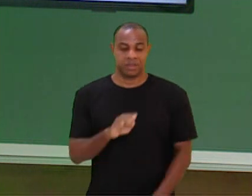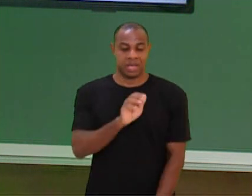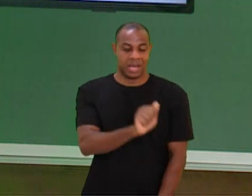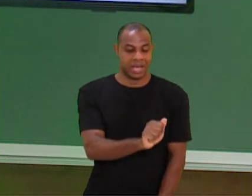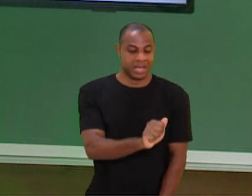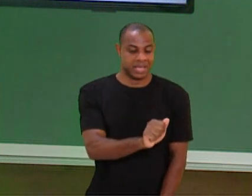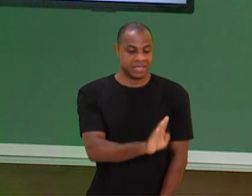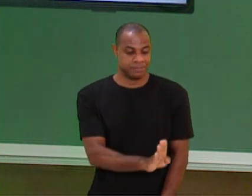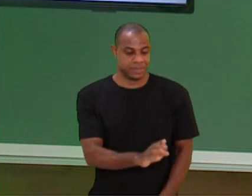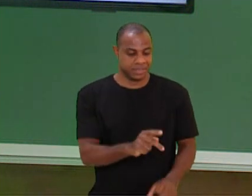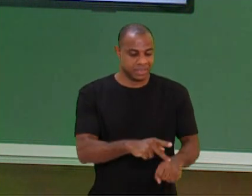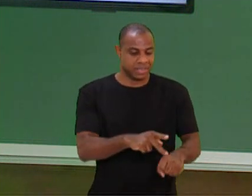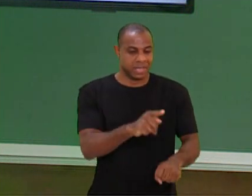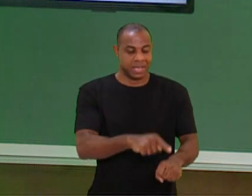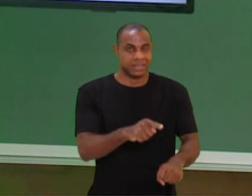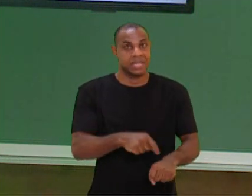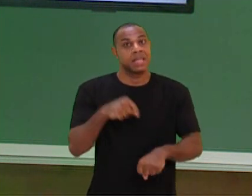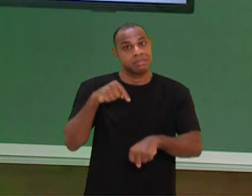responde essa questão.